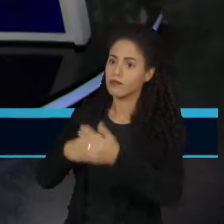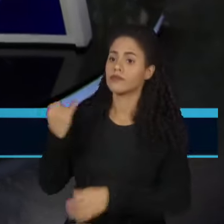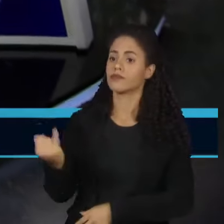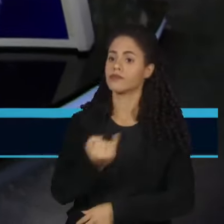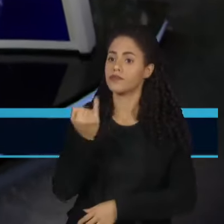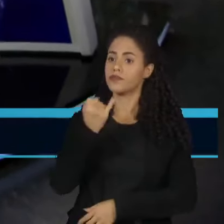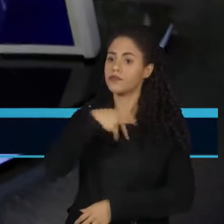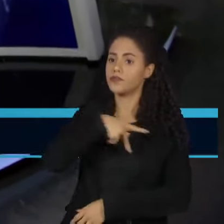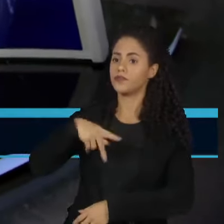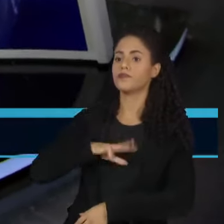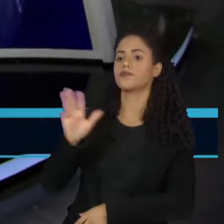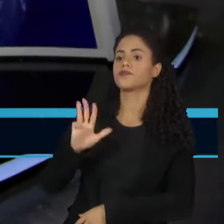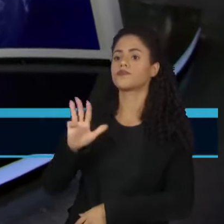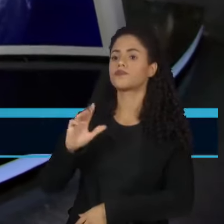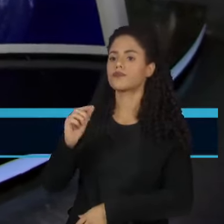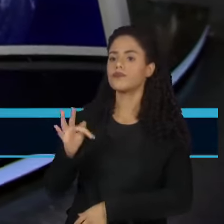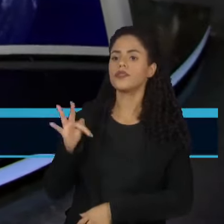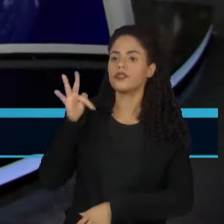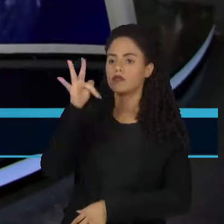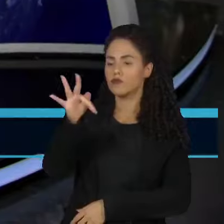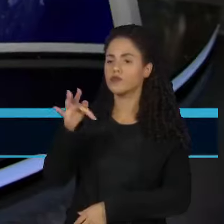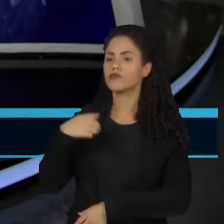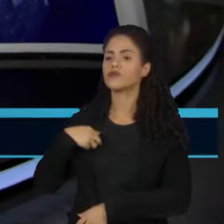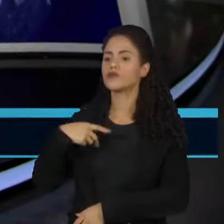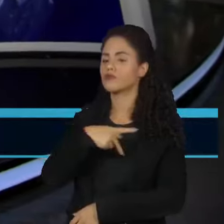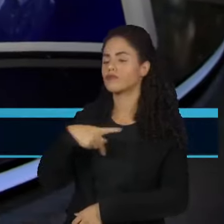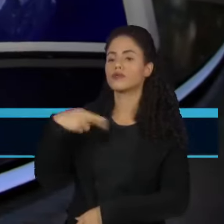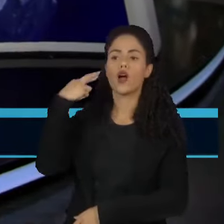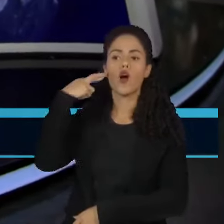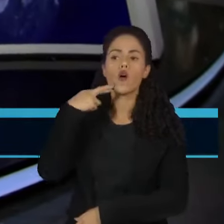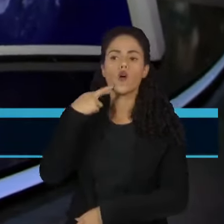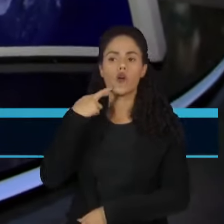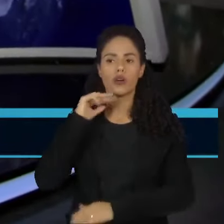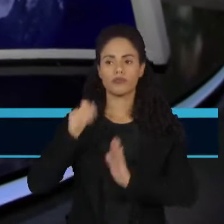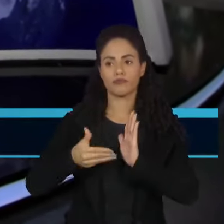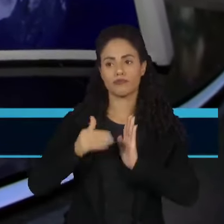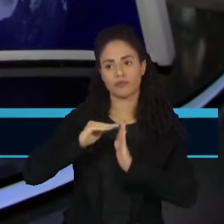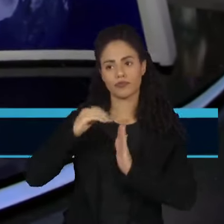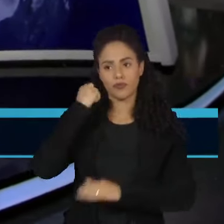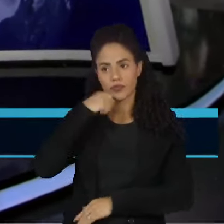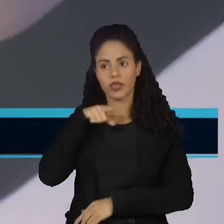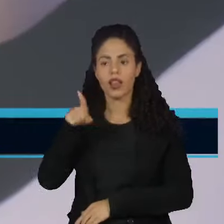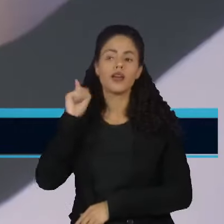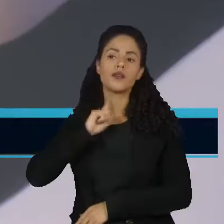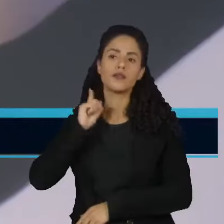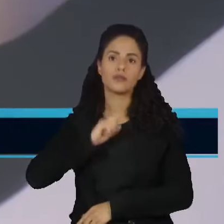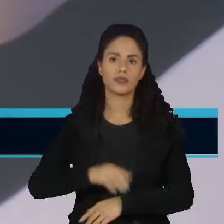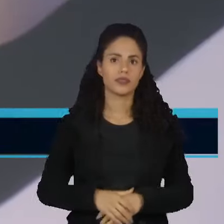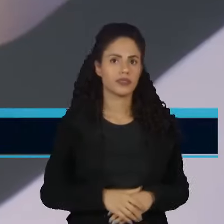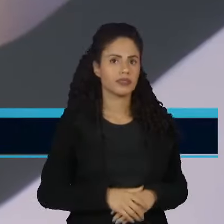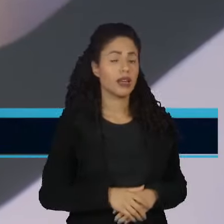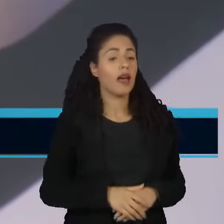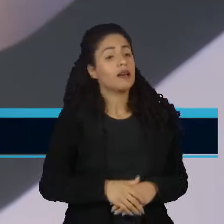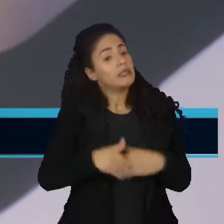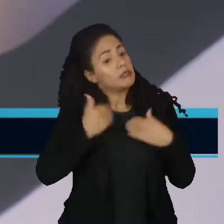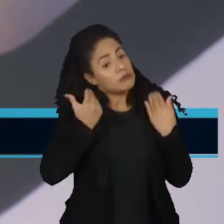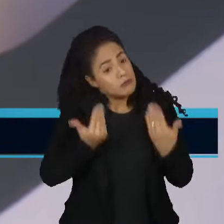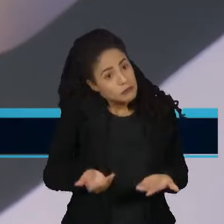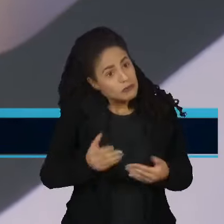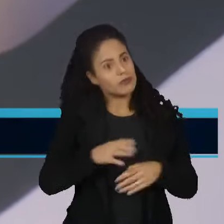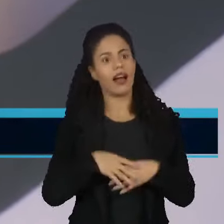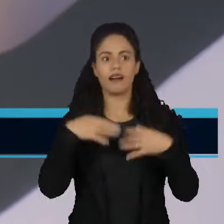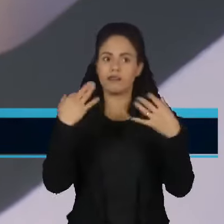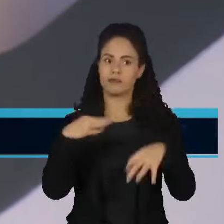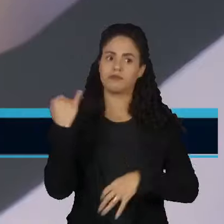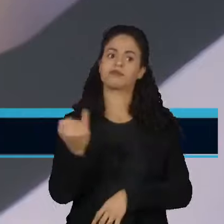presidente Lula numa possível candidatura do presidente do Congresso, Rodrigo Pacheco, ao governo de Minas Gerais? Eu acho que será um papel